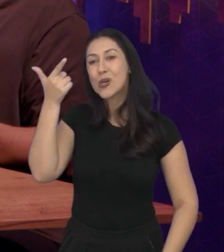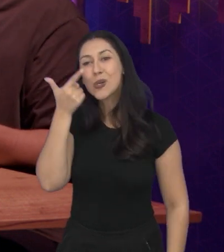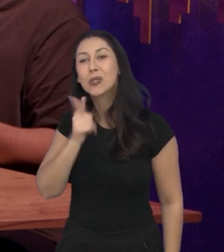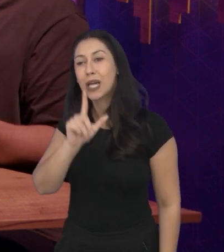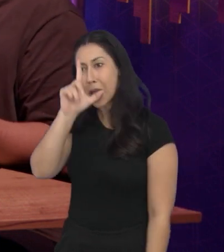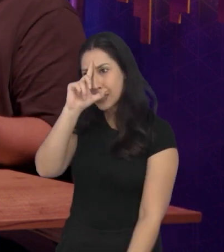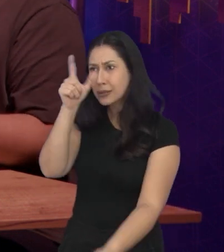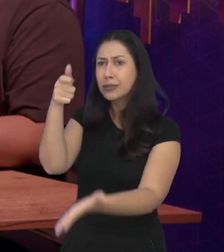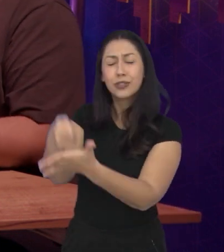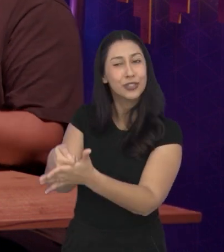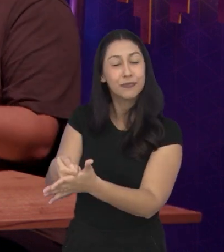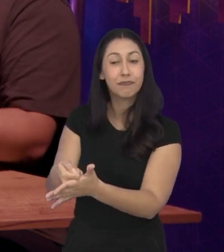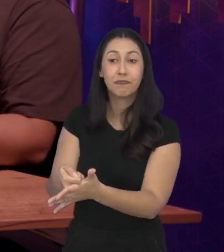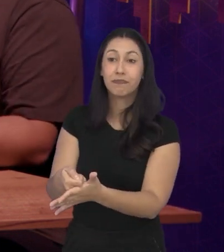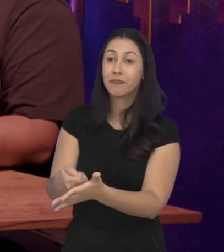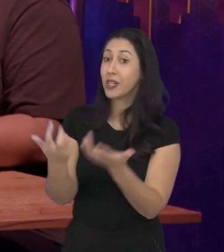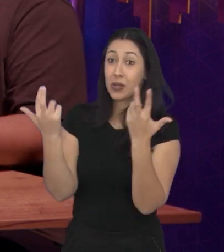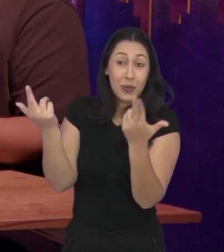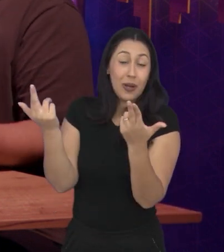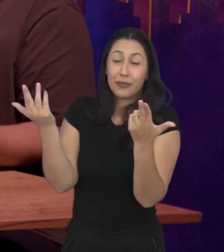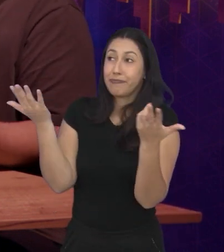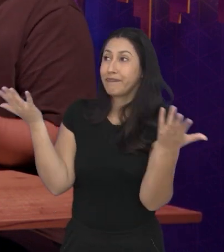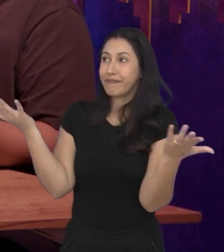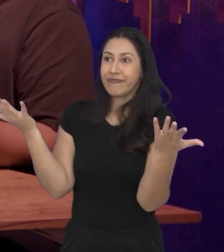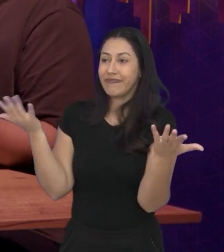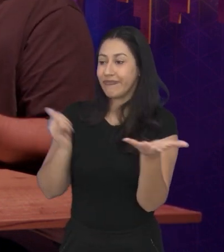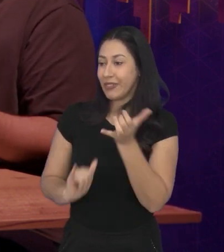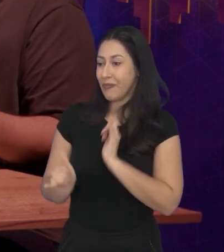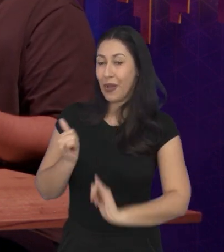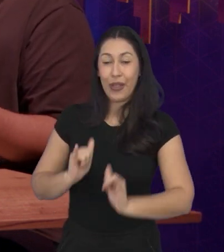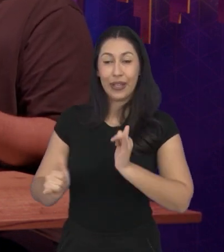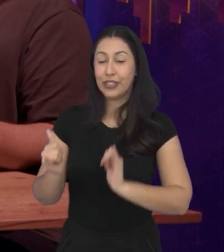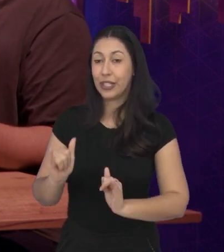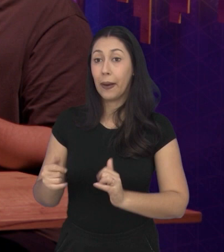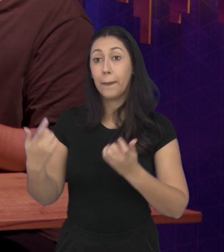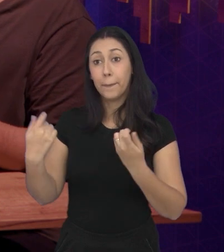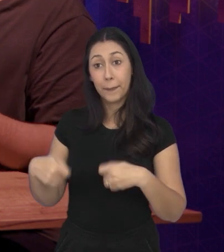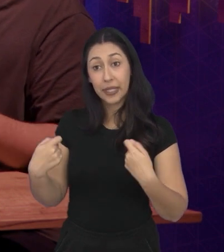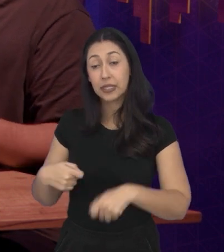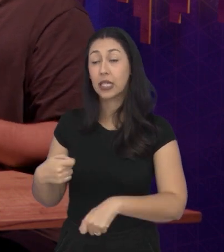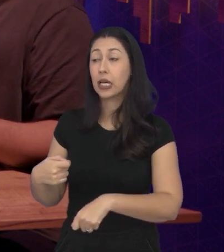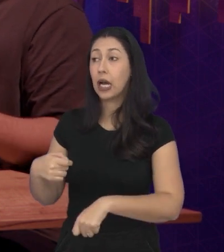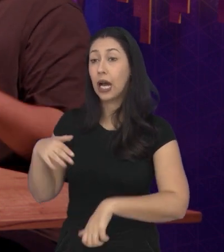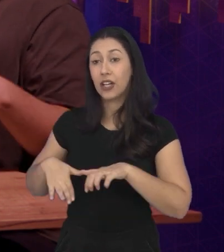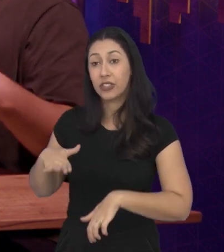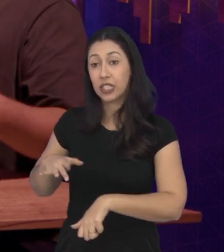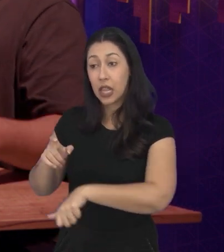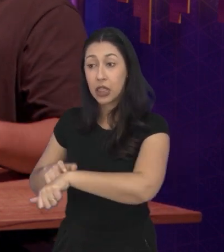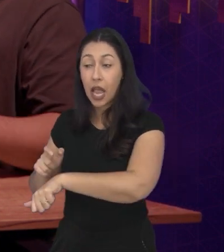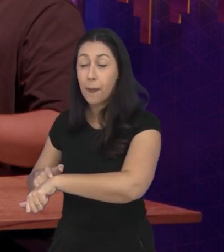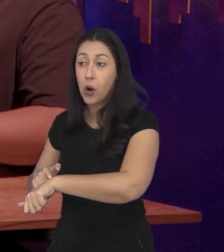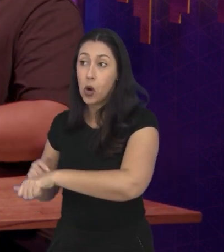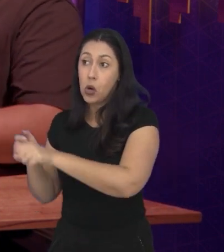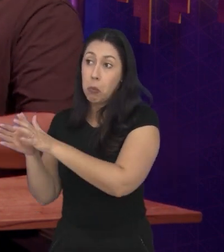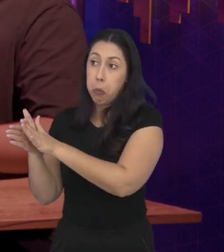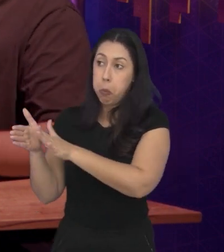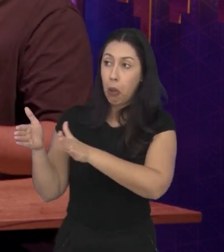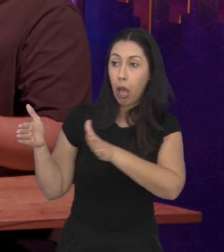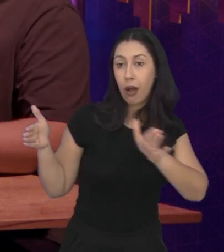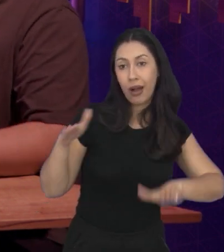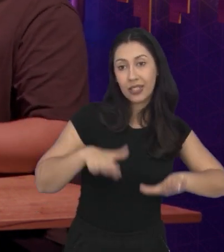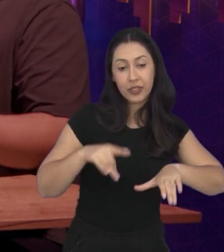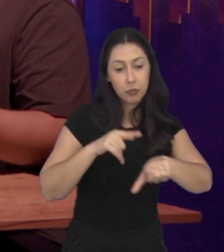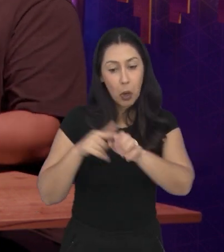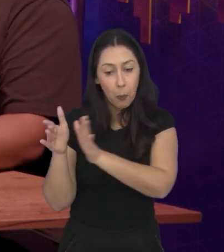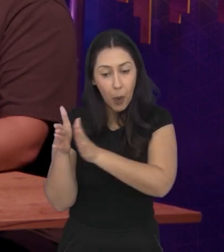para tomar a decisão, pelo jeito, então, segundo a matéria, é a mesma, né? Então, assim, é uma questão de tempo, que a gente só leva mais tempo para uma decisão